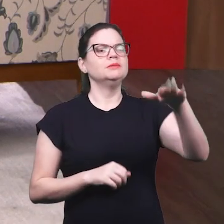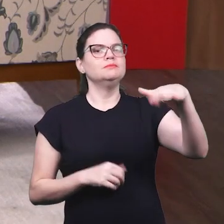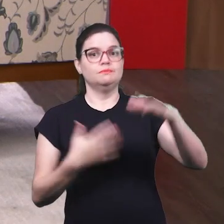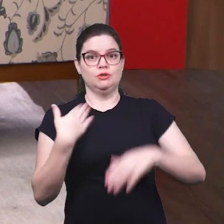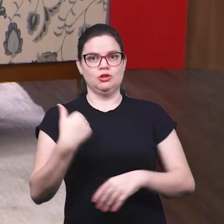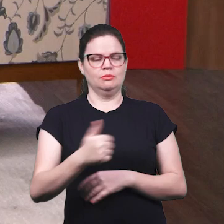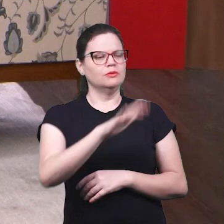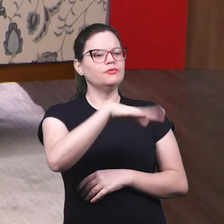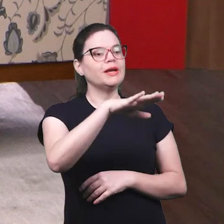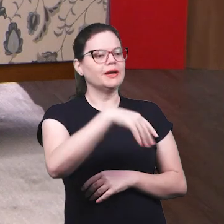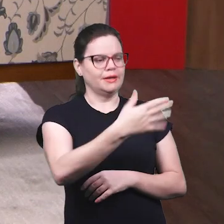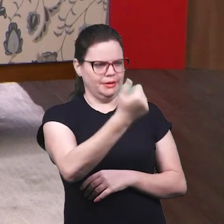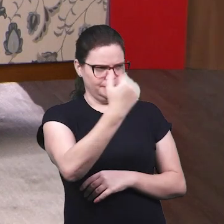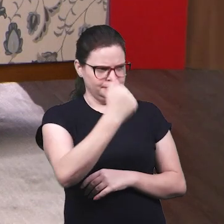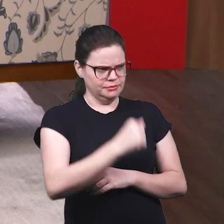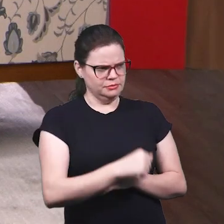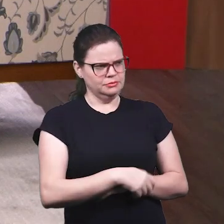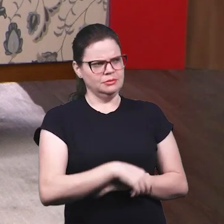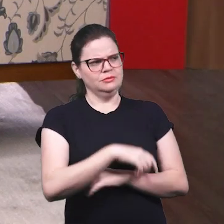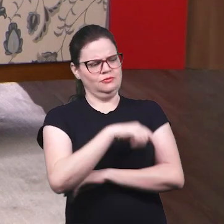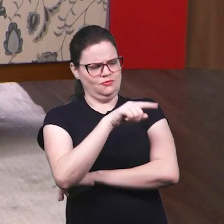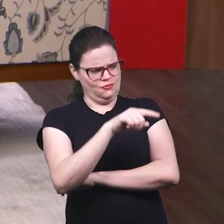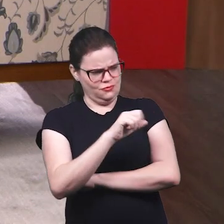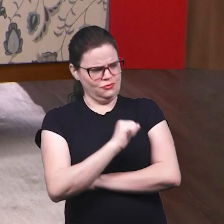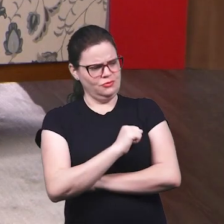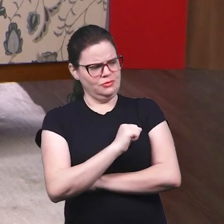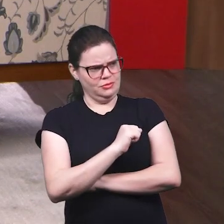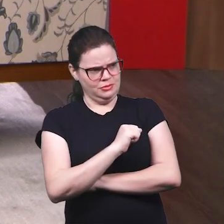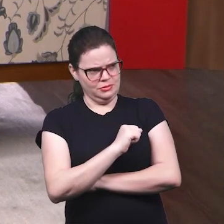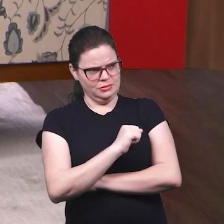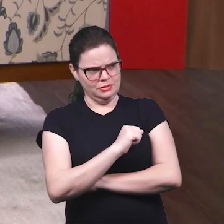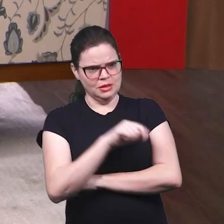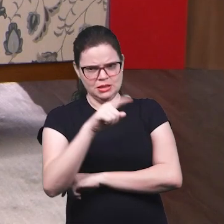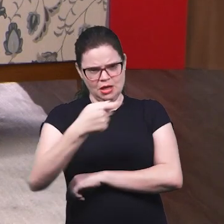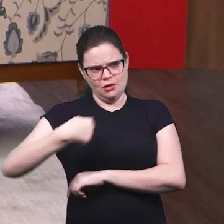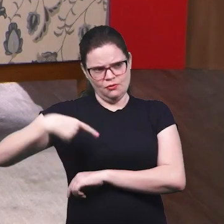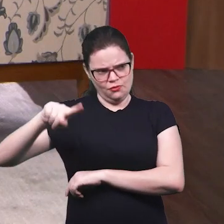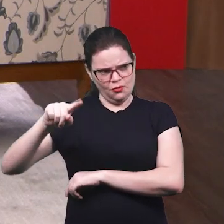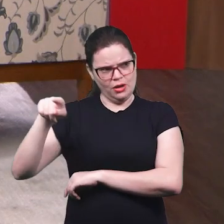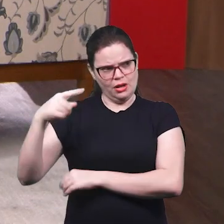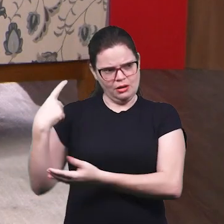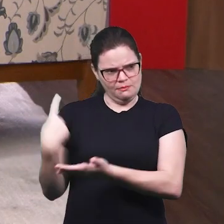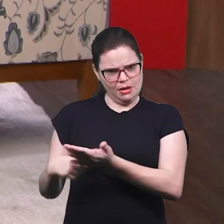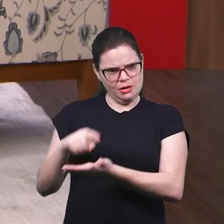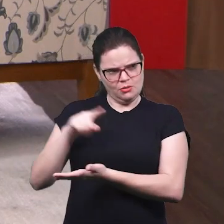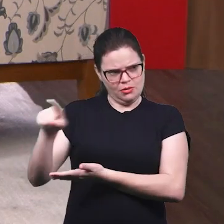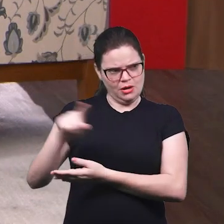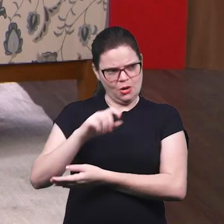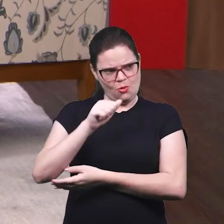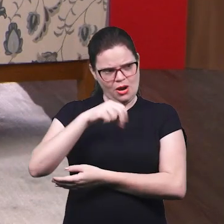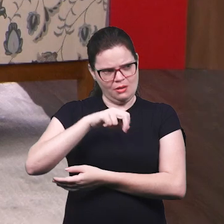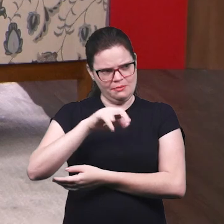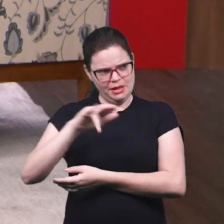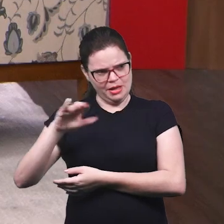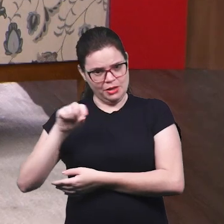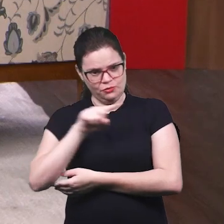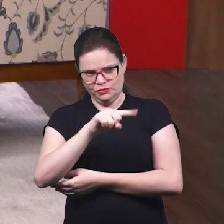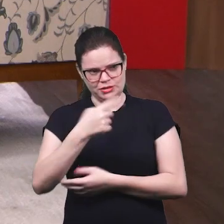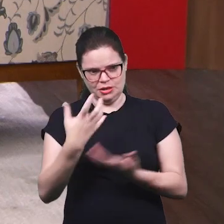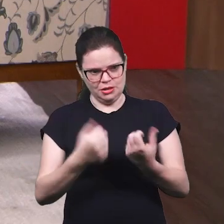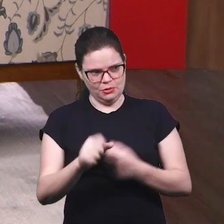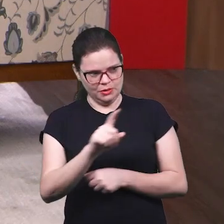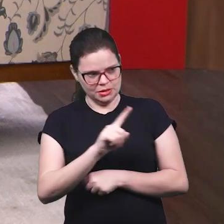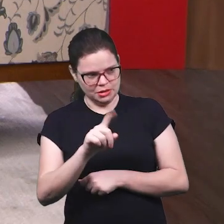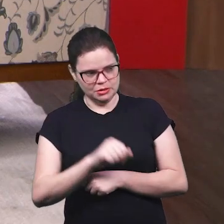cá. Quem é? Rapaz, você marcou um tento com o Américo fora de série. Por quê? Que você não